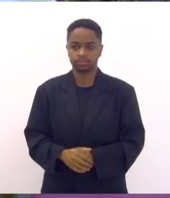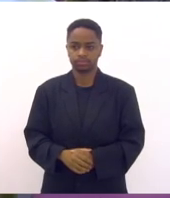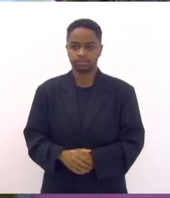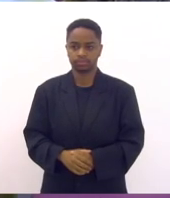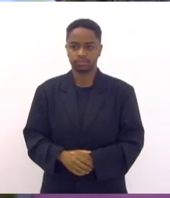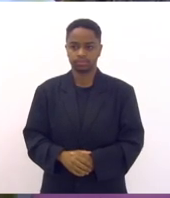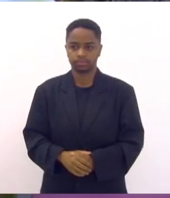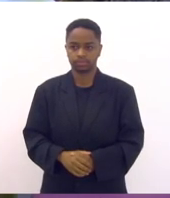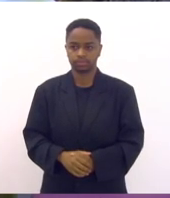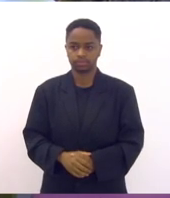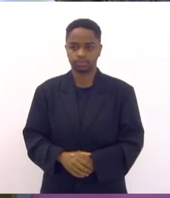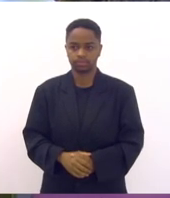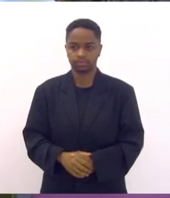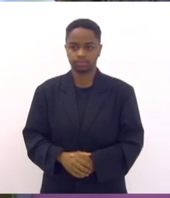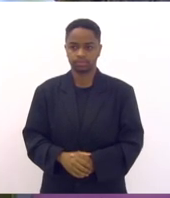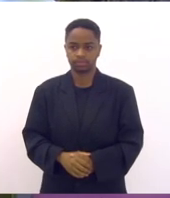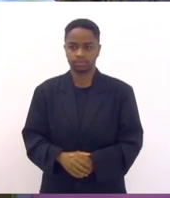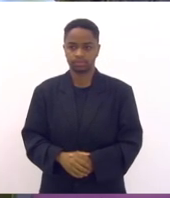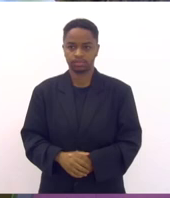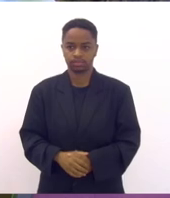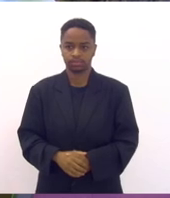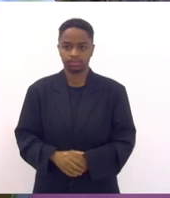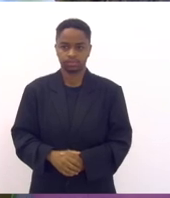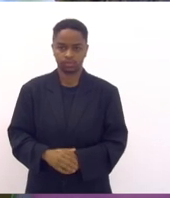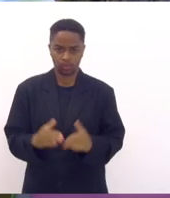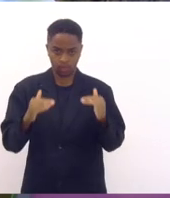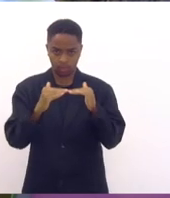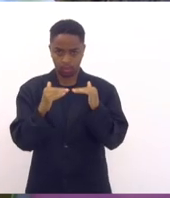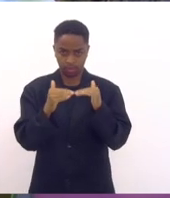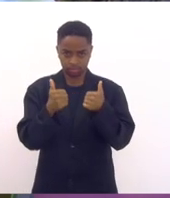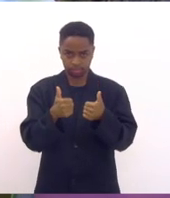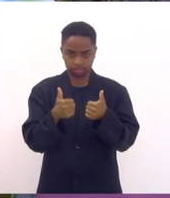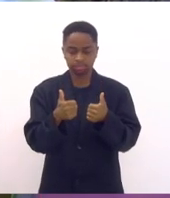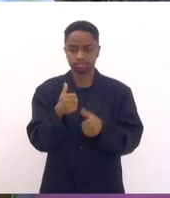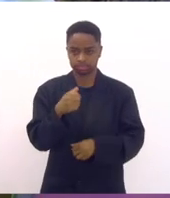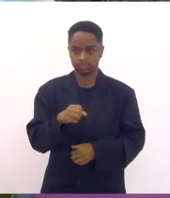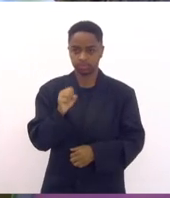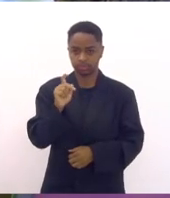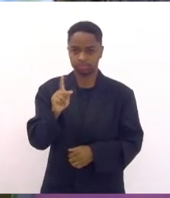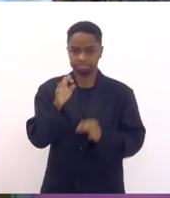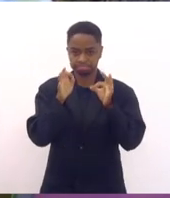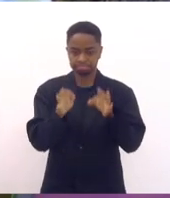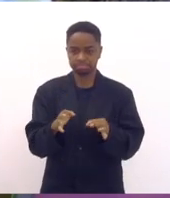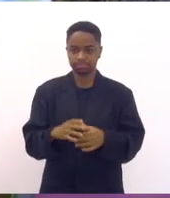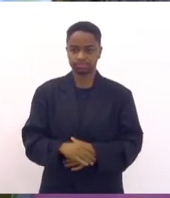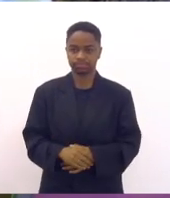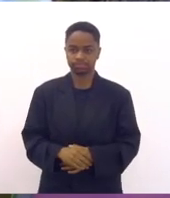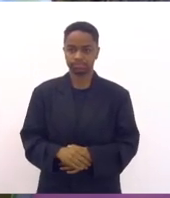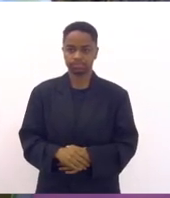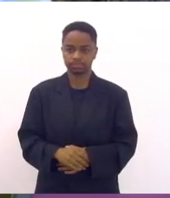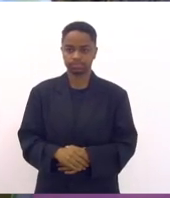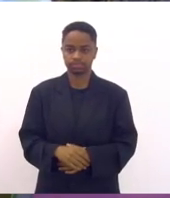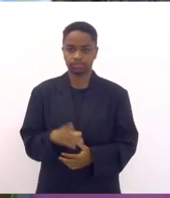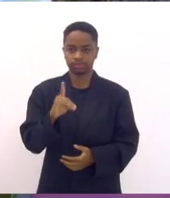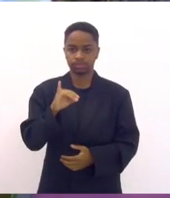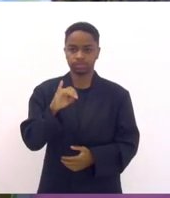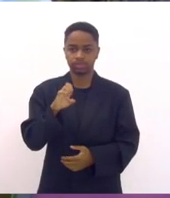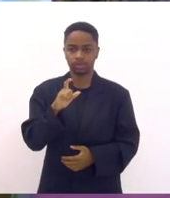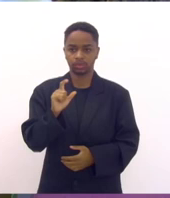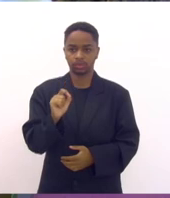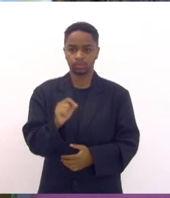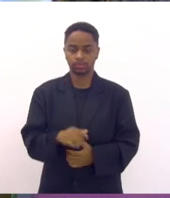Claro palav Então o senhor tá fechado com a gente com certeza certo Diego